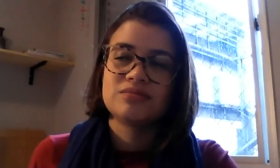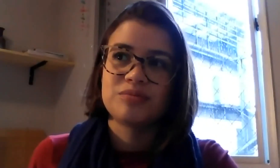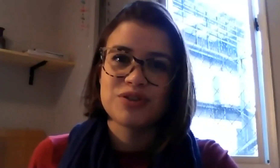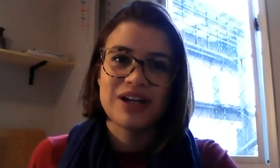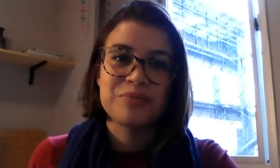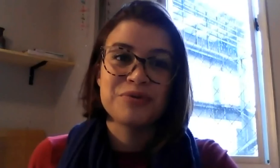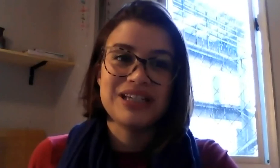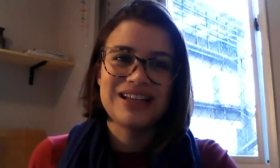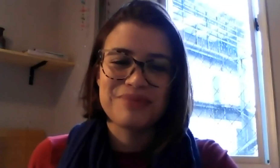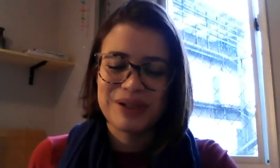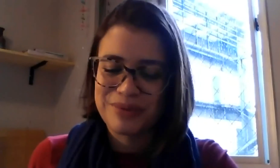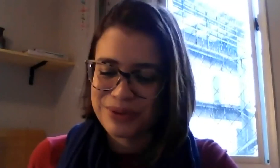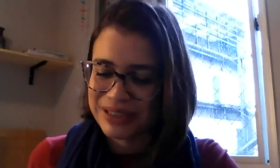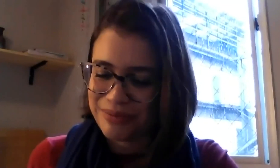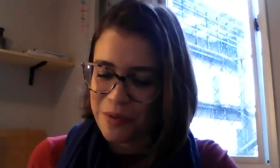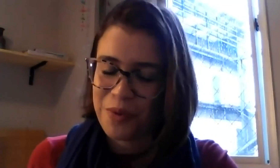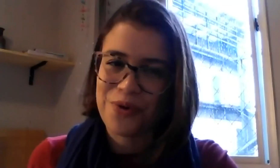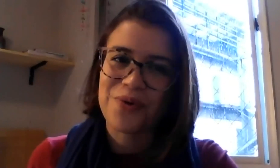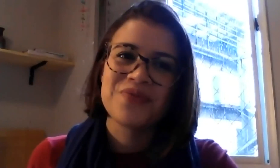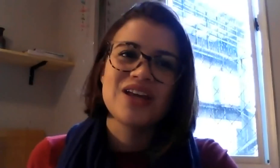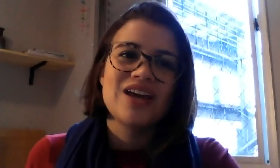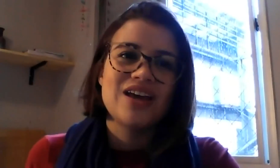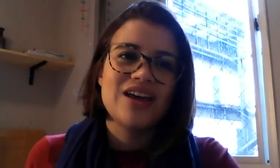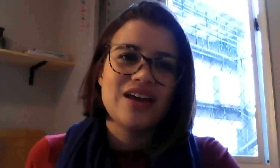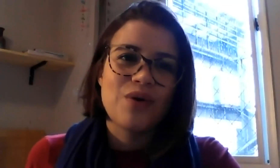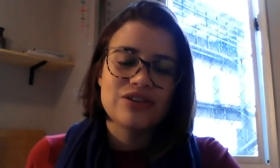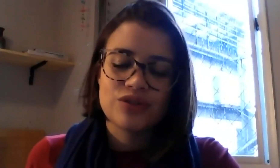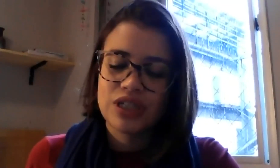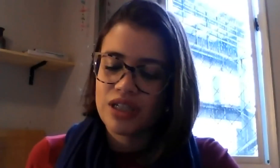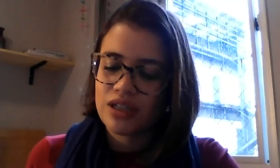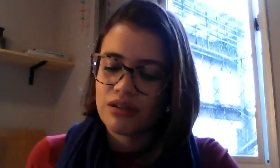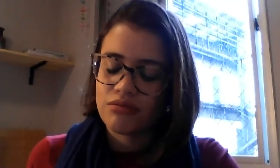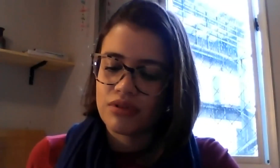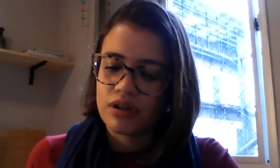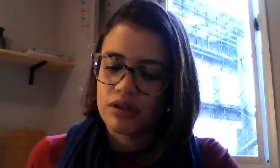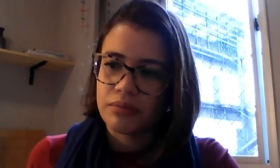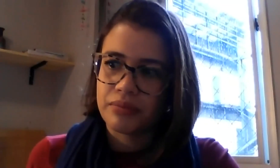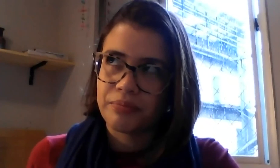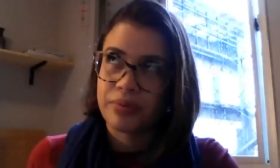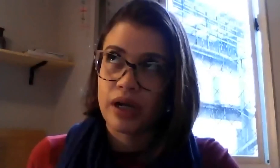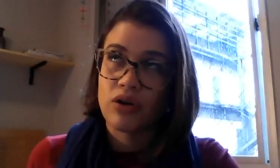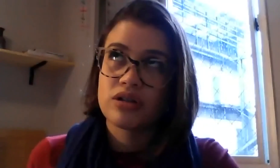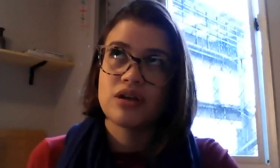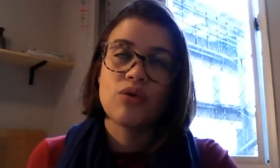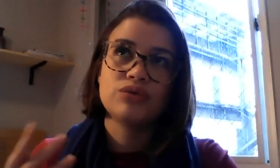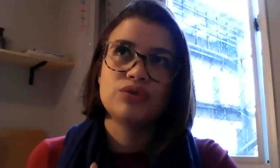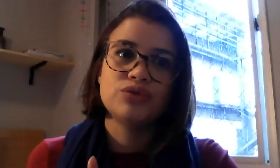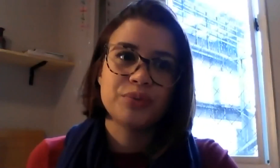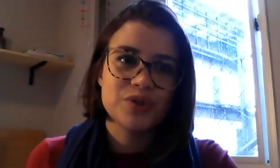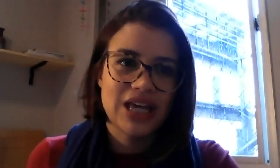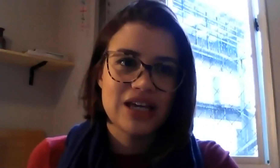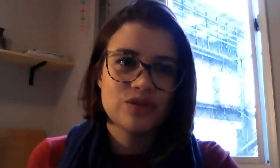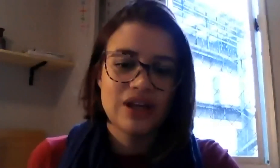posso falar por mim e pela Bruna também um pouco eu acho que para nós ao